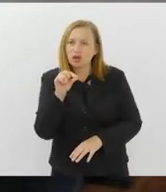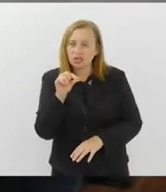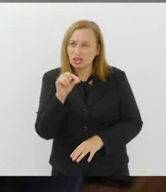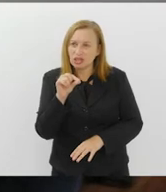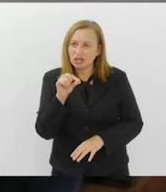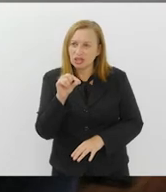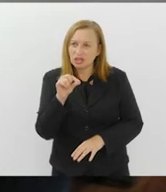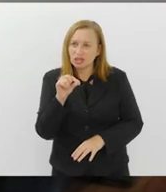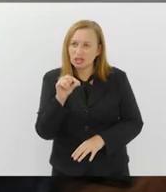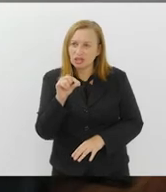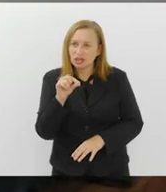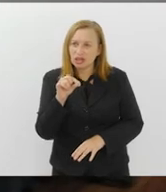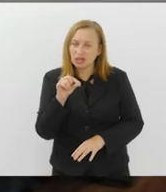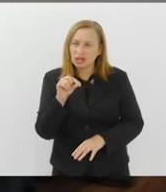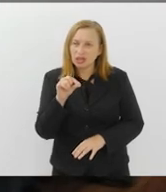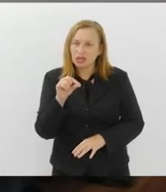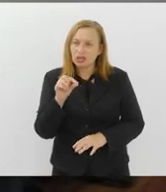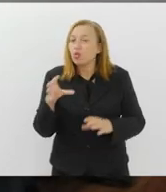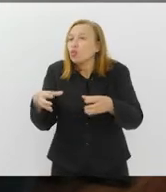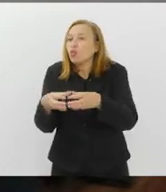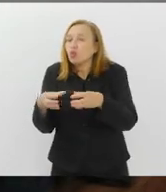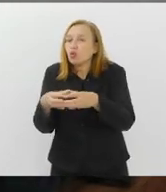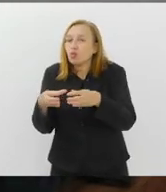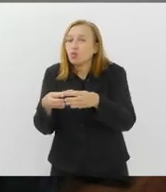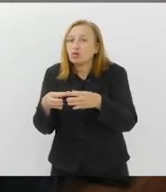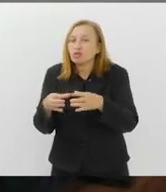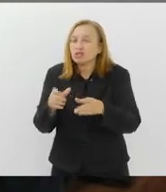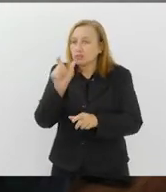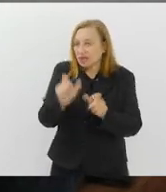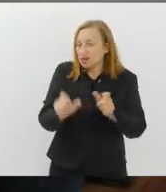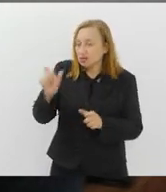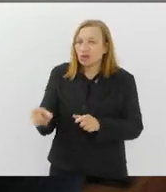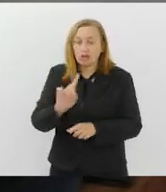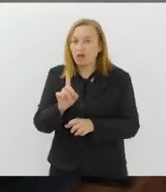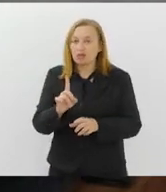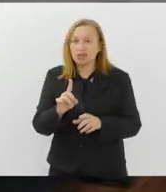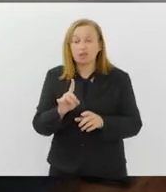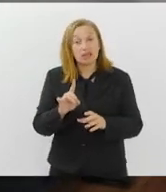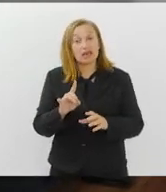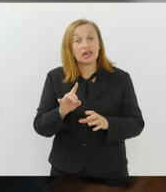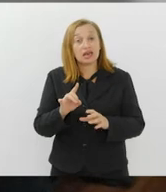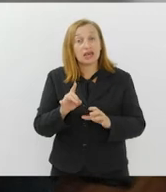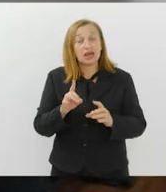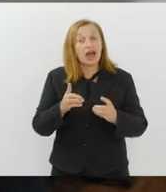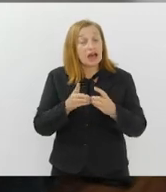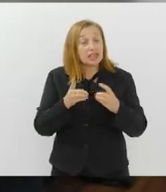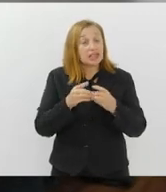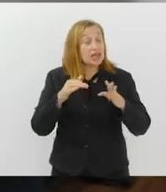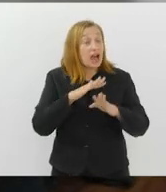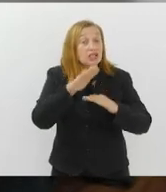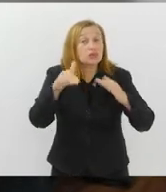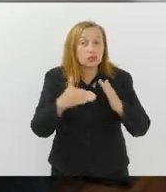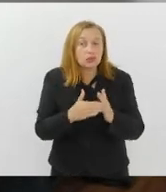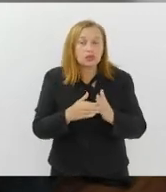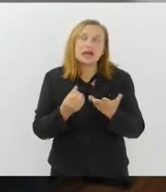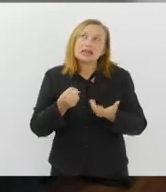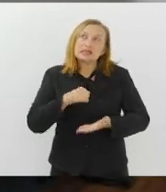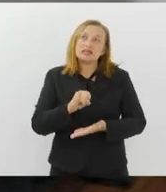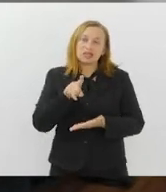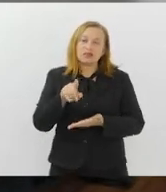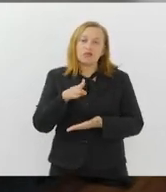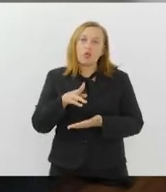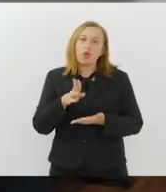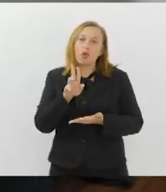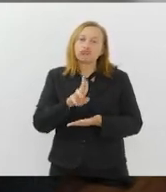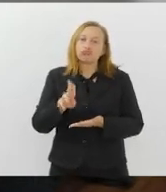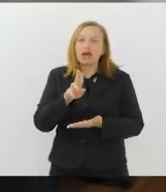para lidar, né? Você tem que atender a todos, né? Se você colocou um táxi, por exemplo, para rodar na cidade, um Uber, né?